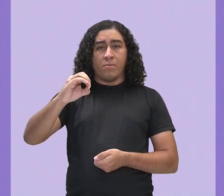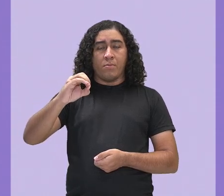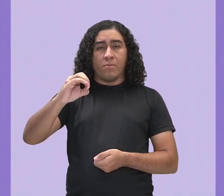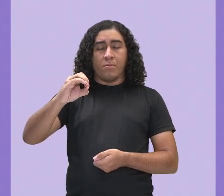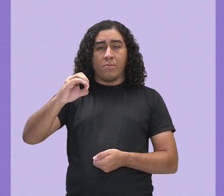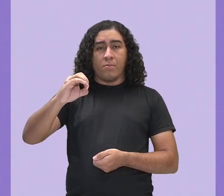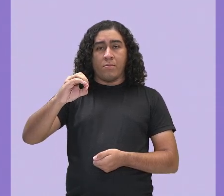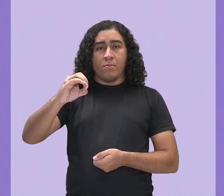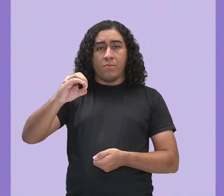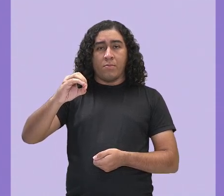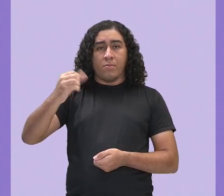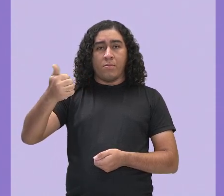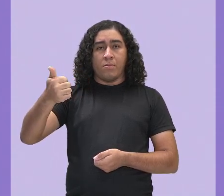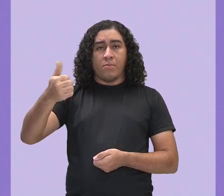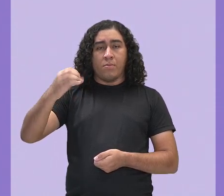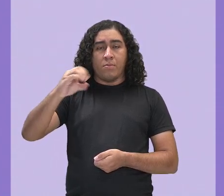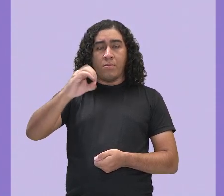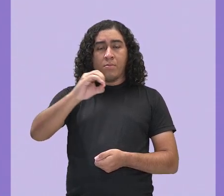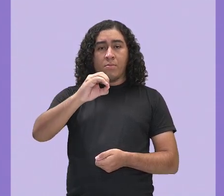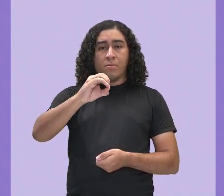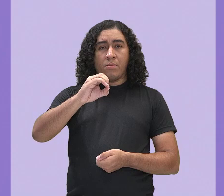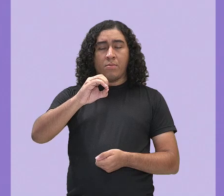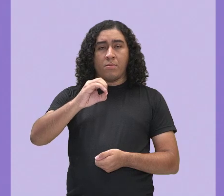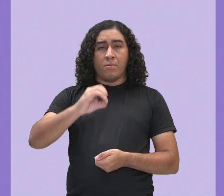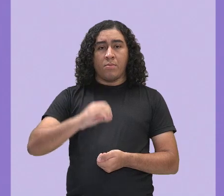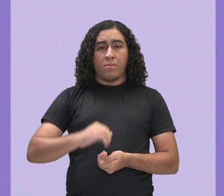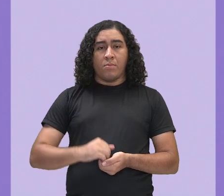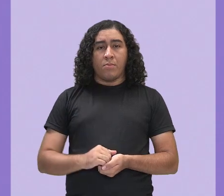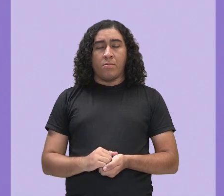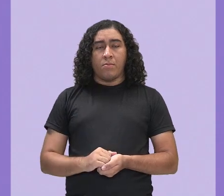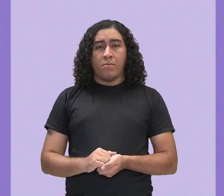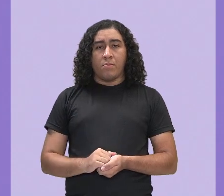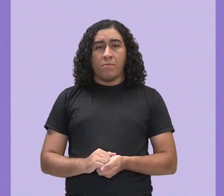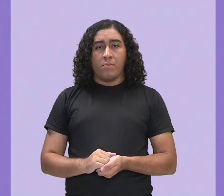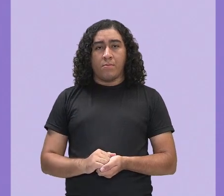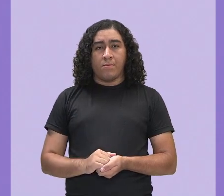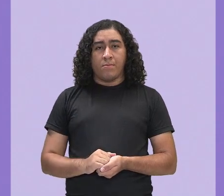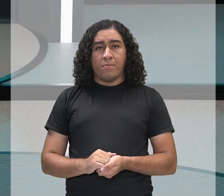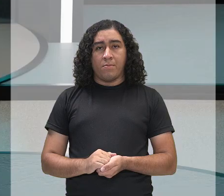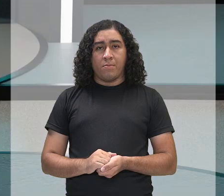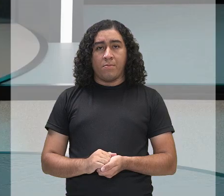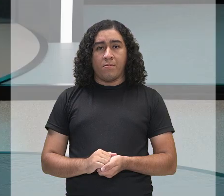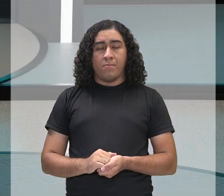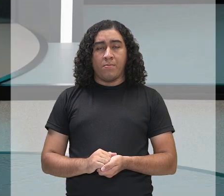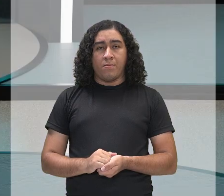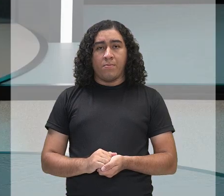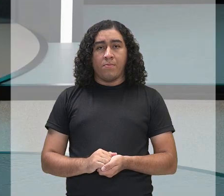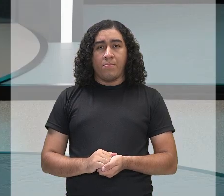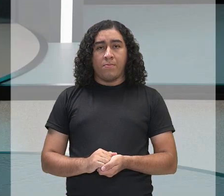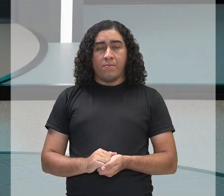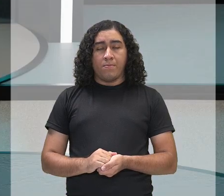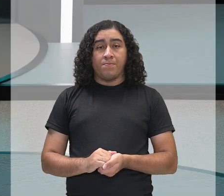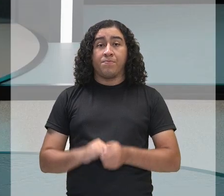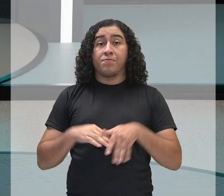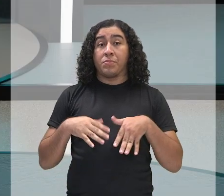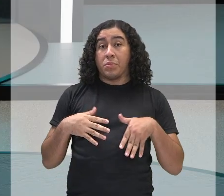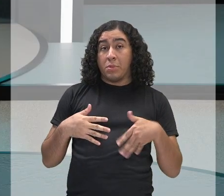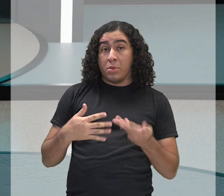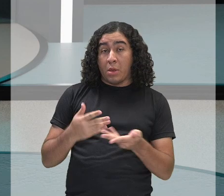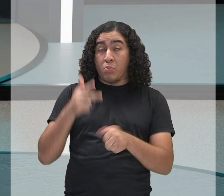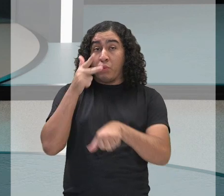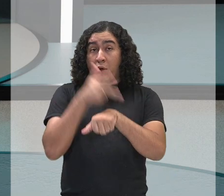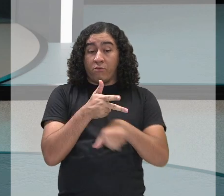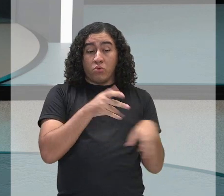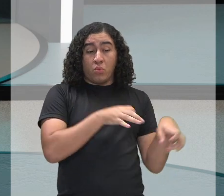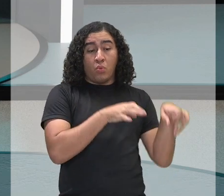90, 100. Então, nesse vídeo nós